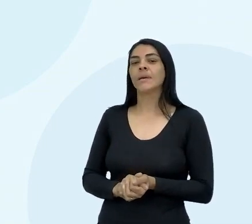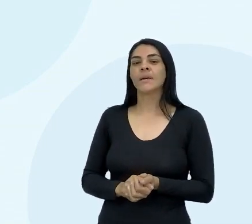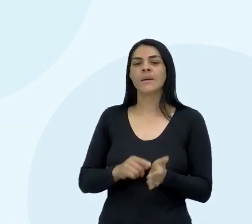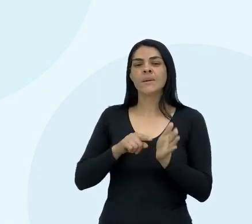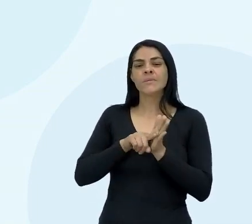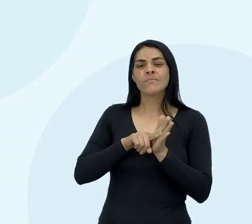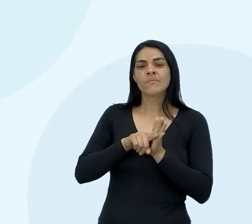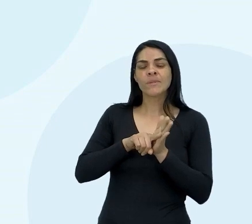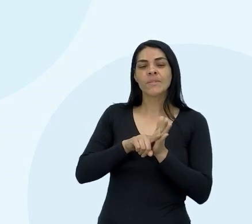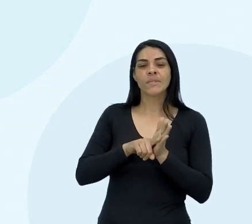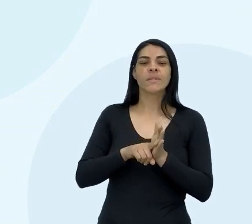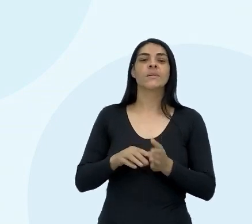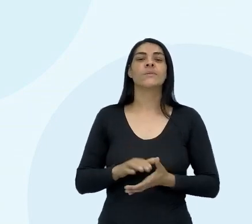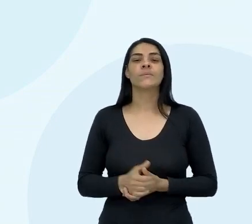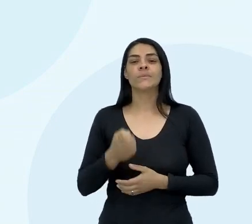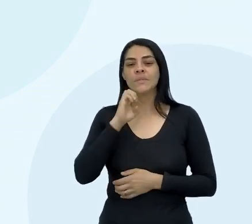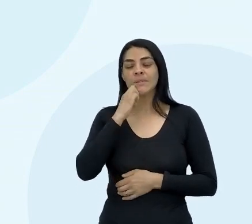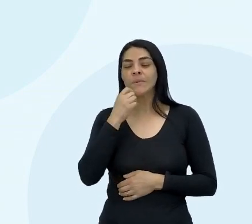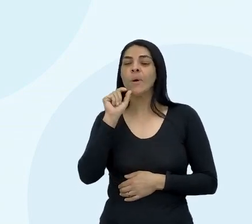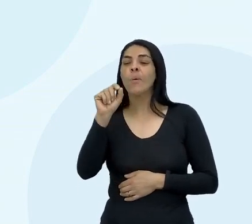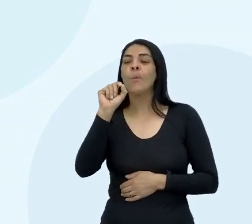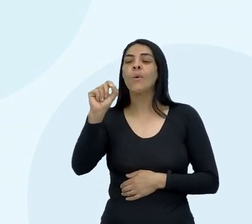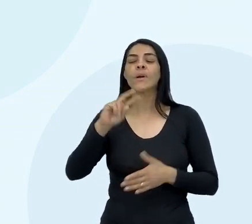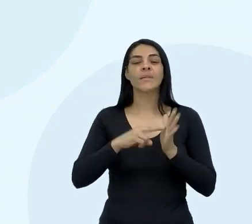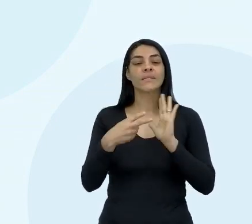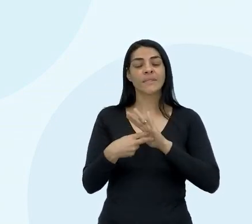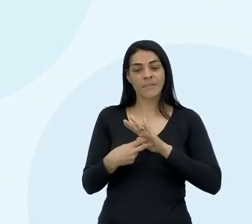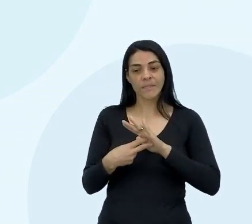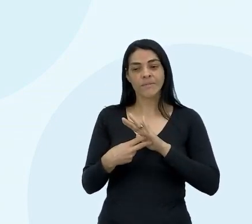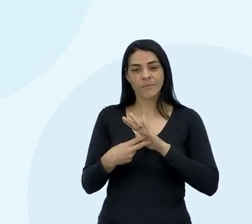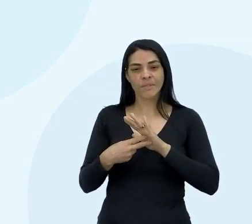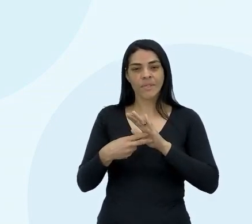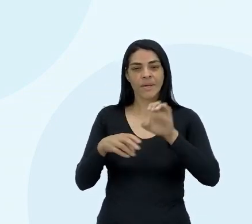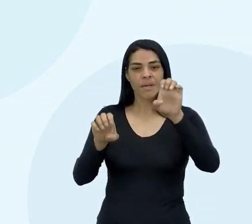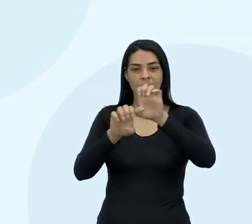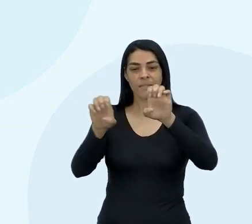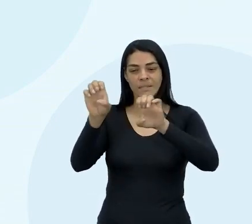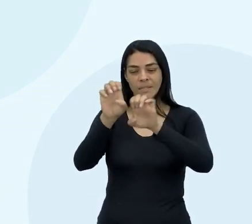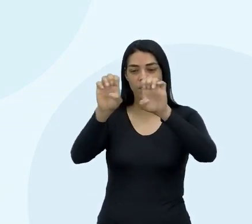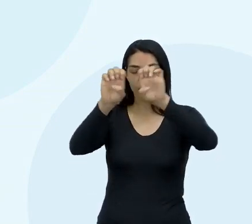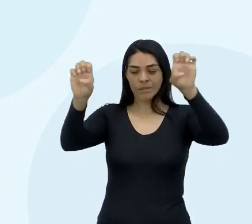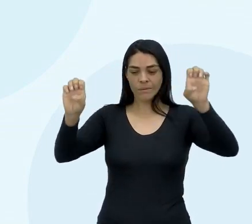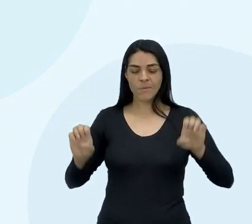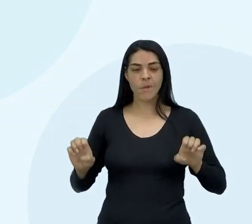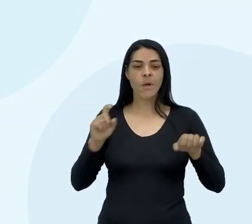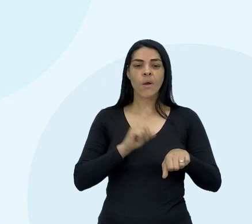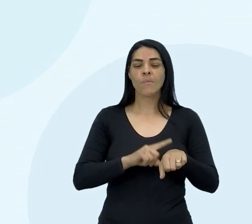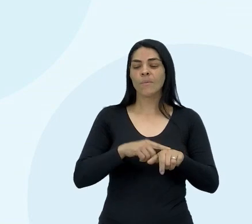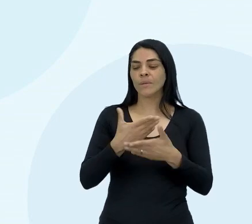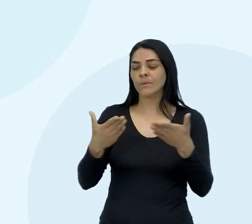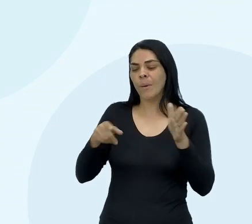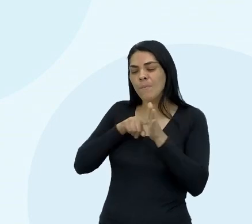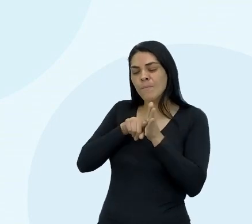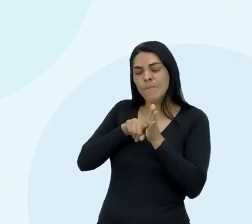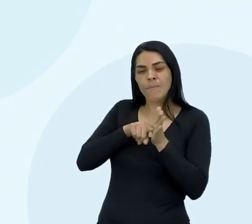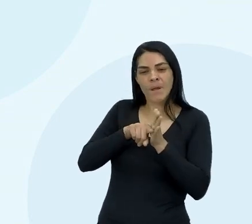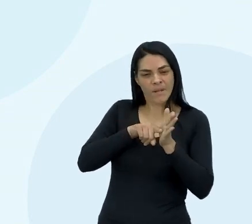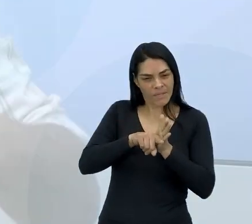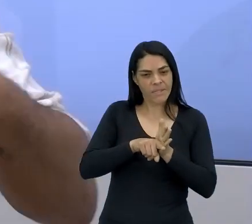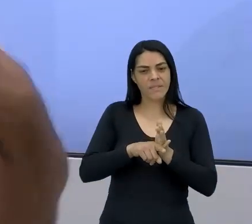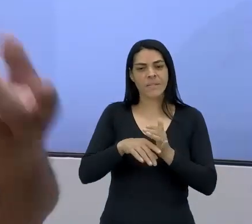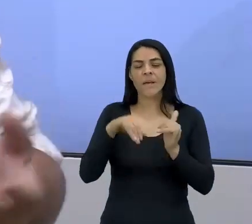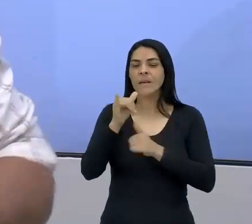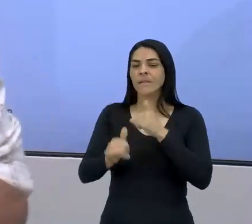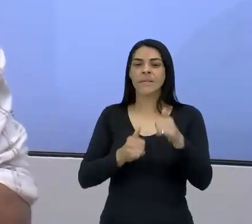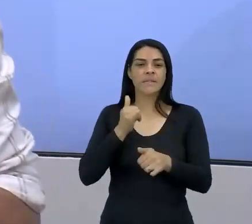científica, né? Ou seja, do que se trata esse eixo estruturante, né? É o momento em que a gente faz pesquisas, pesquisa seja na